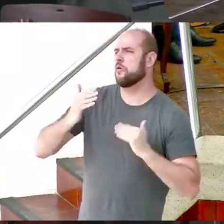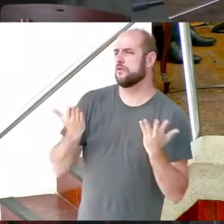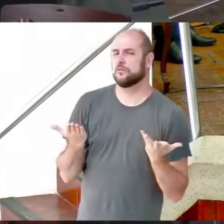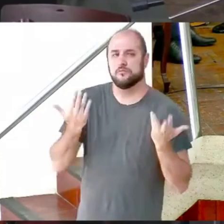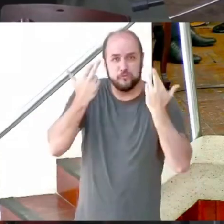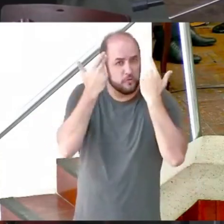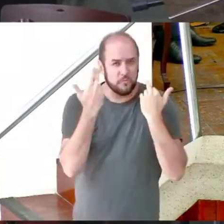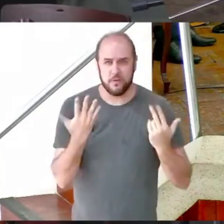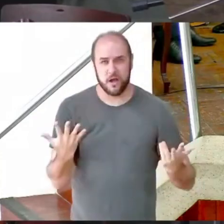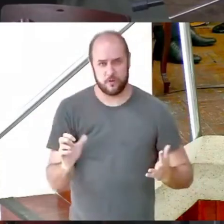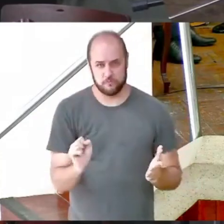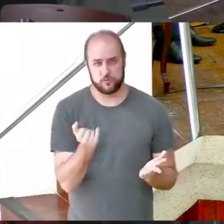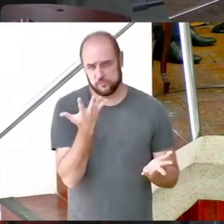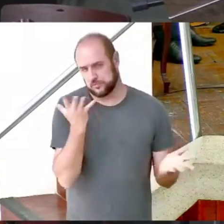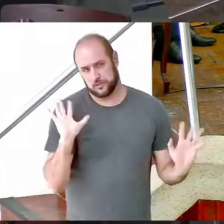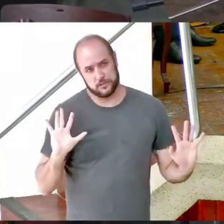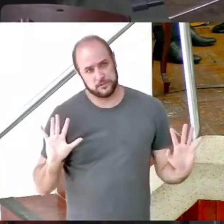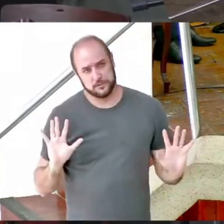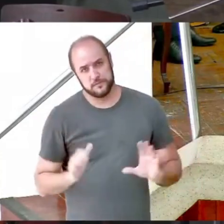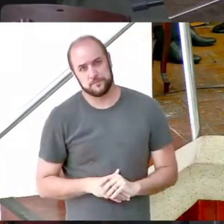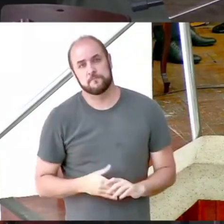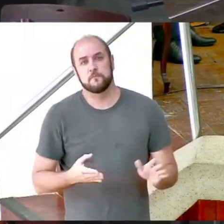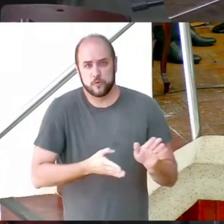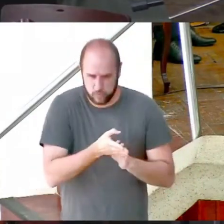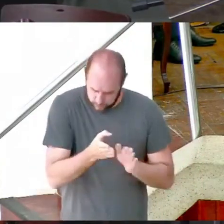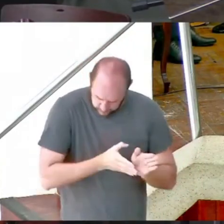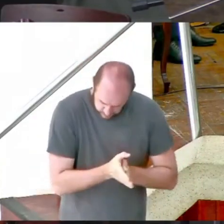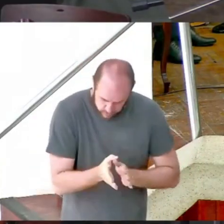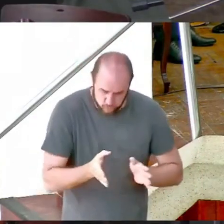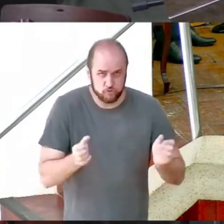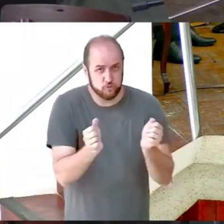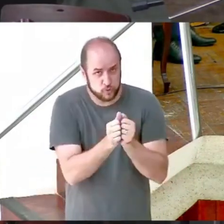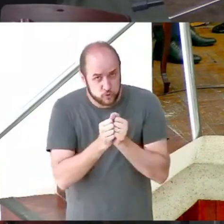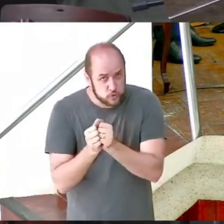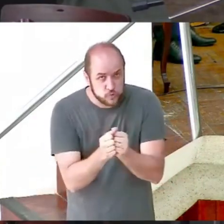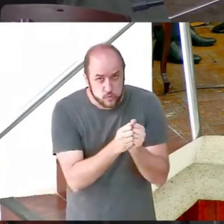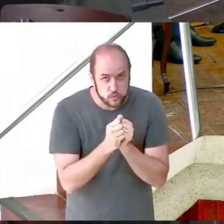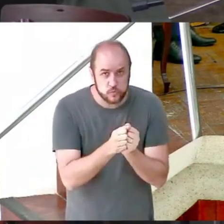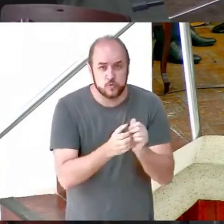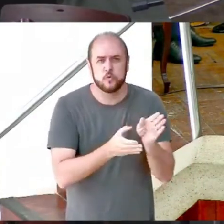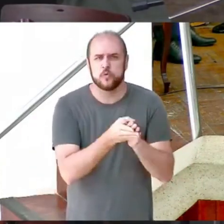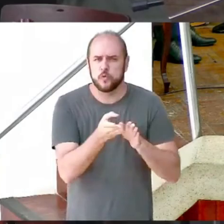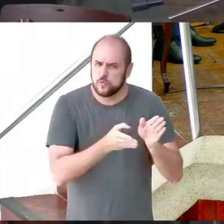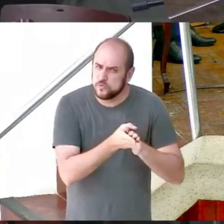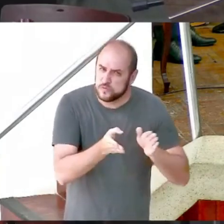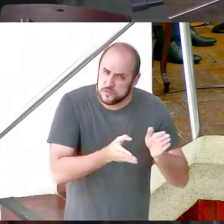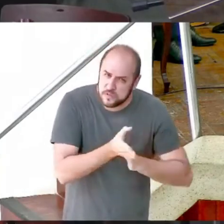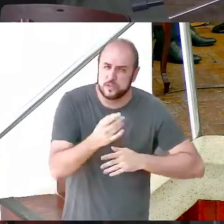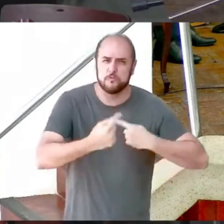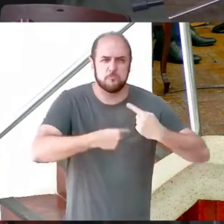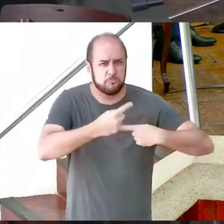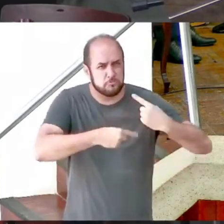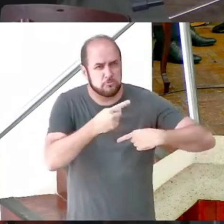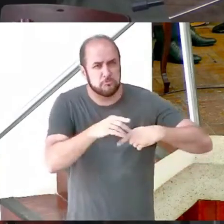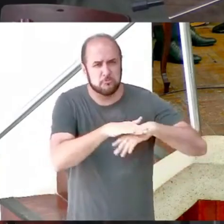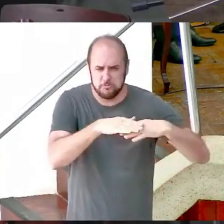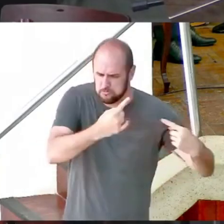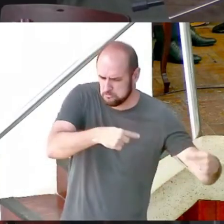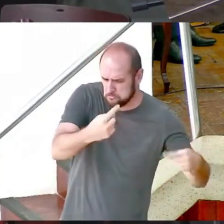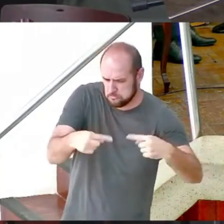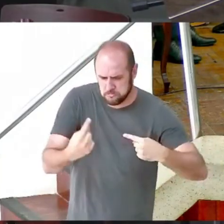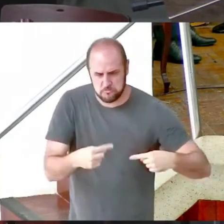funciona dessa forma. Por isso que o conselho, na multidão dos conselhos, se toma